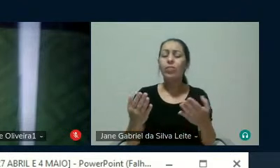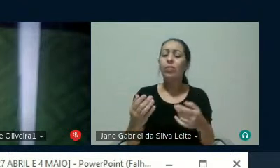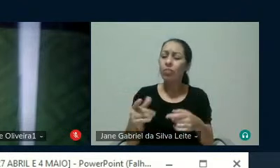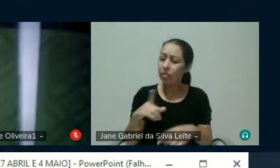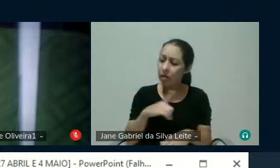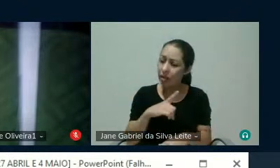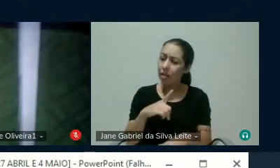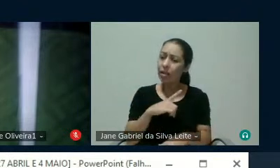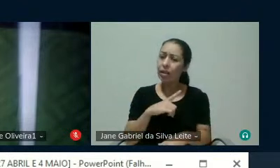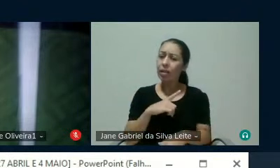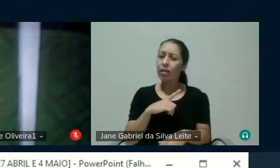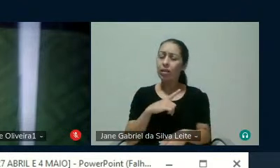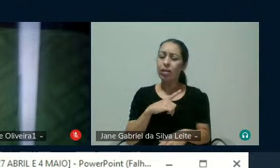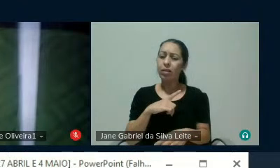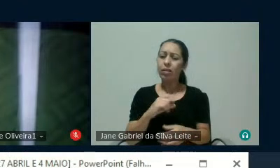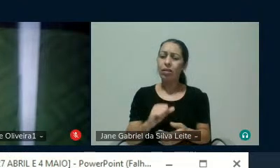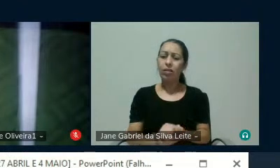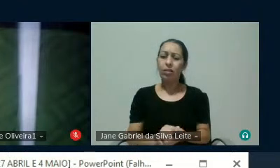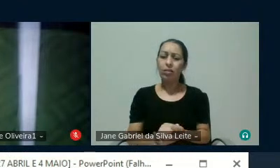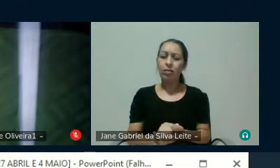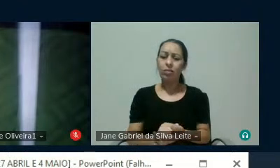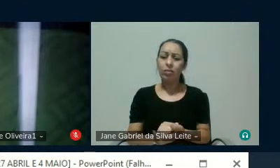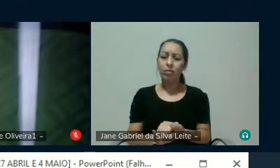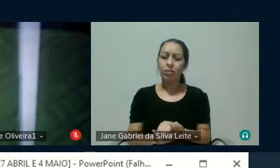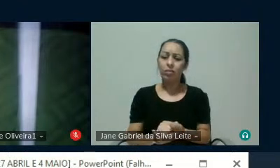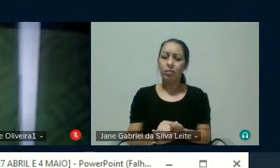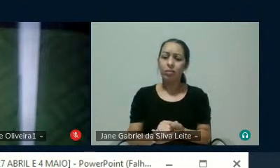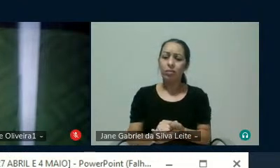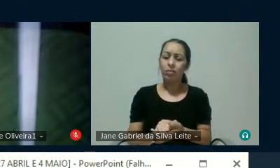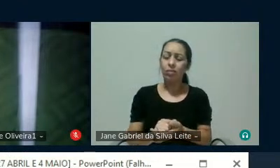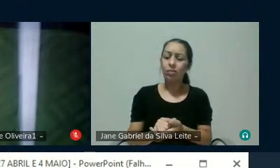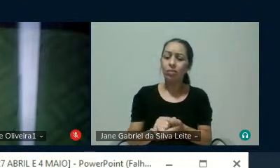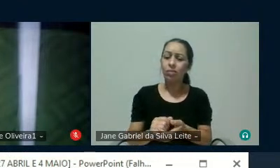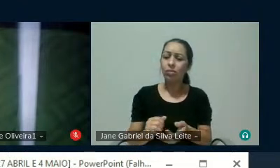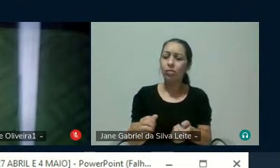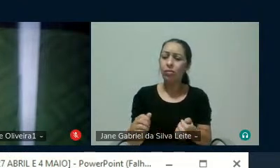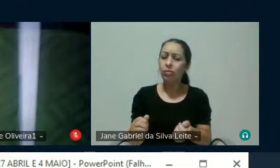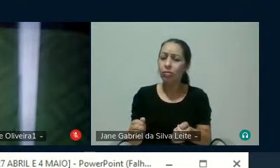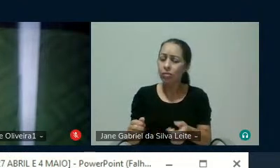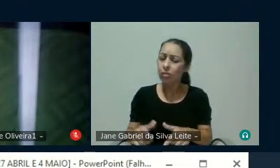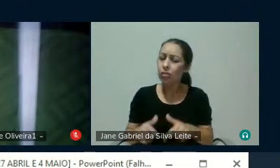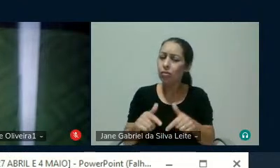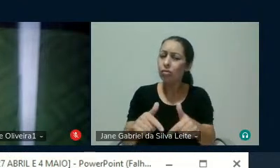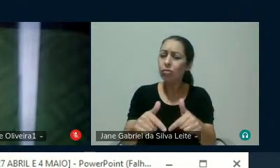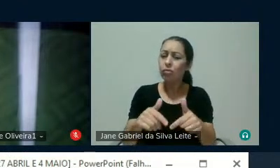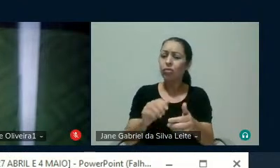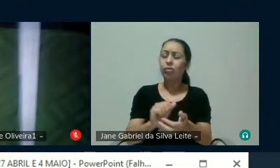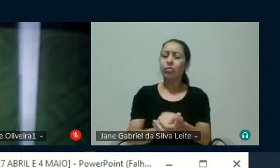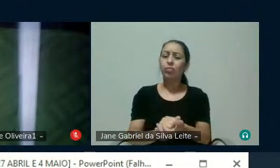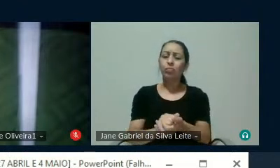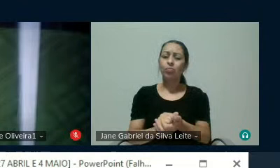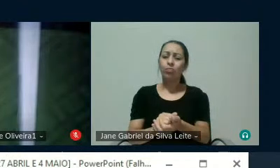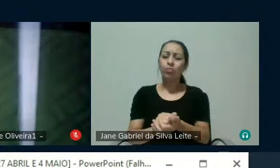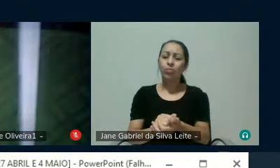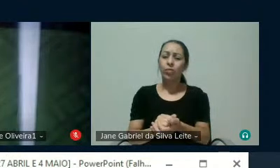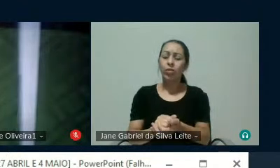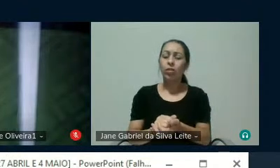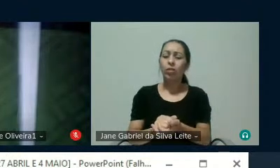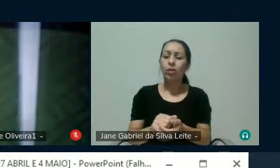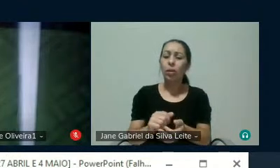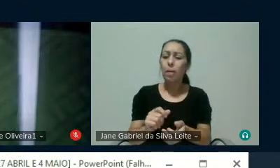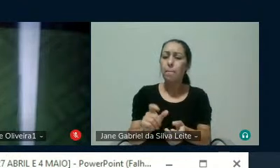engajamento por parte da Spencer em alterar também essa nomenclatura, colocar literatura